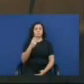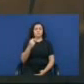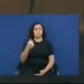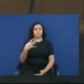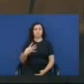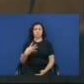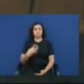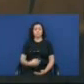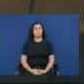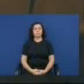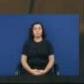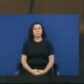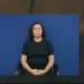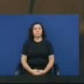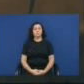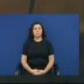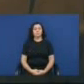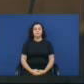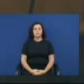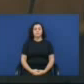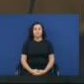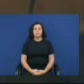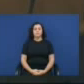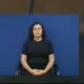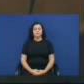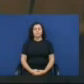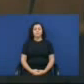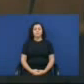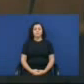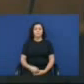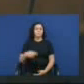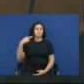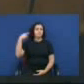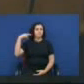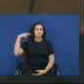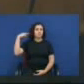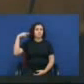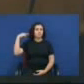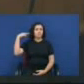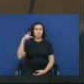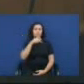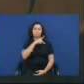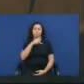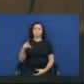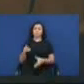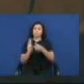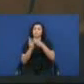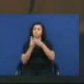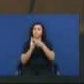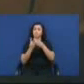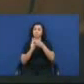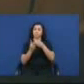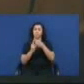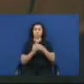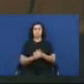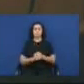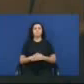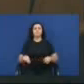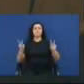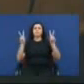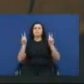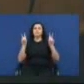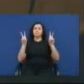134/2014, GP. Senhor Rony Costa Martins, presidente da Câmara Municipal de Limeira.